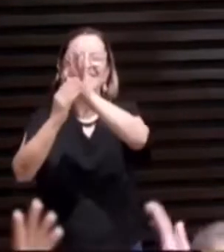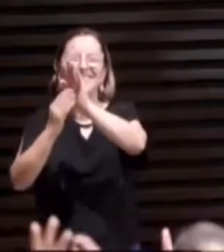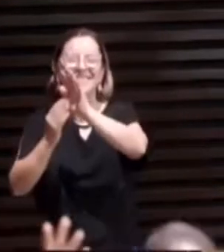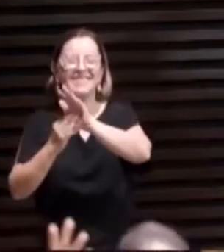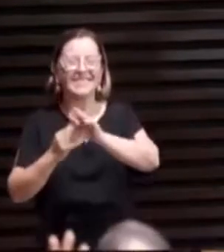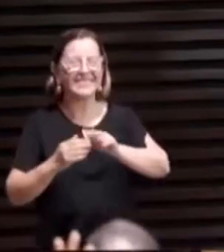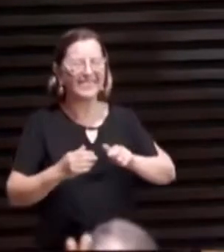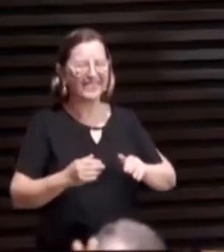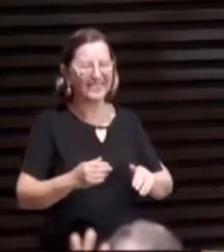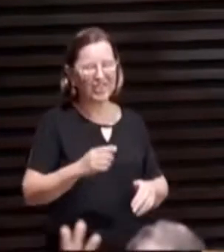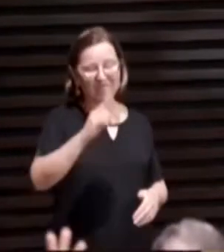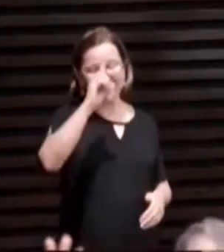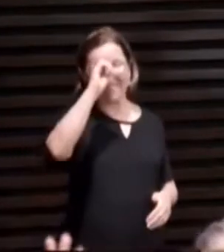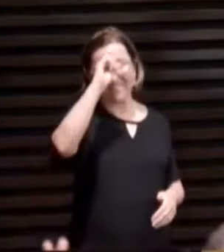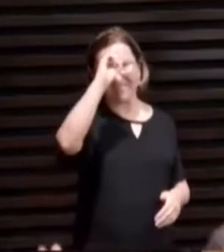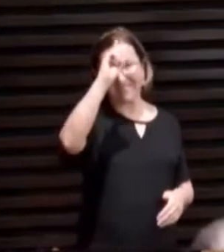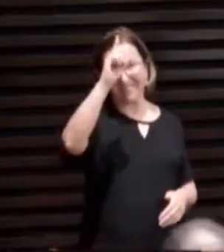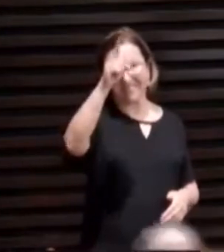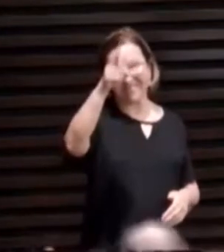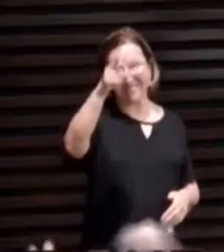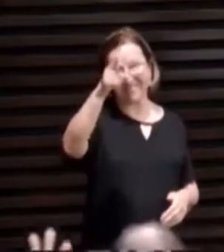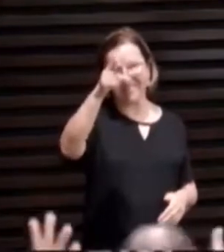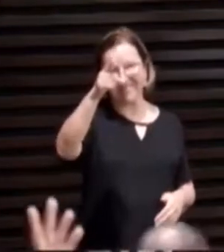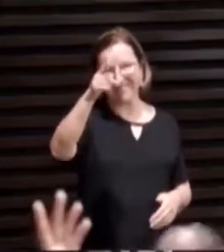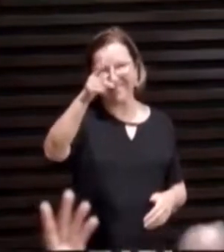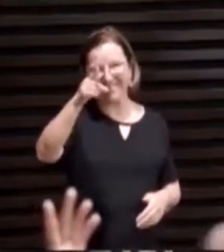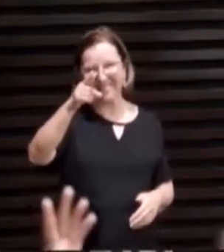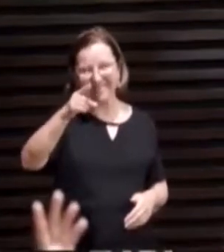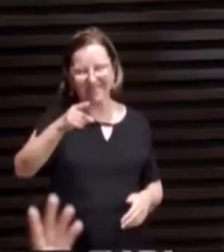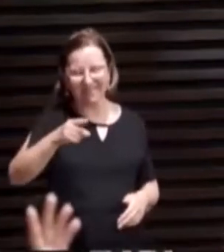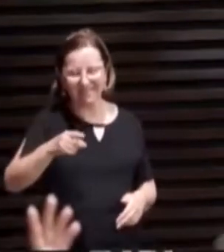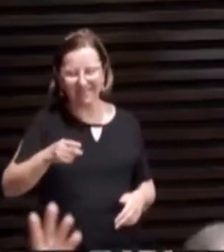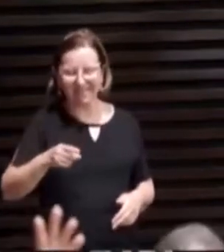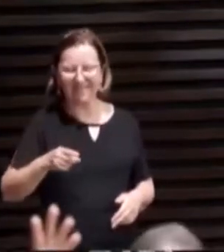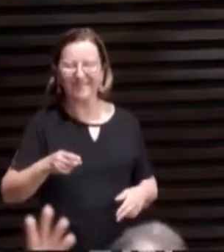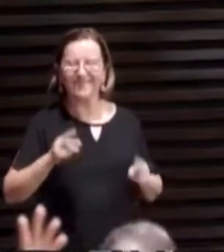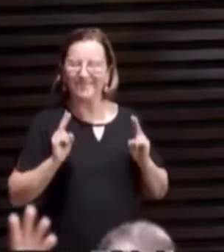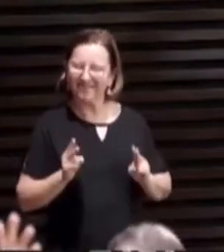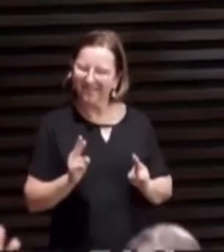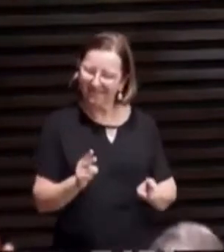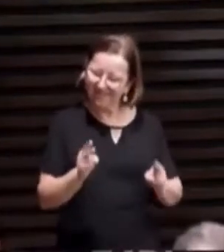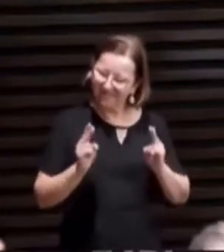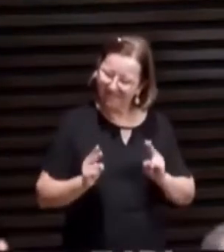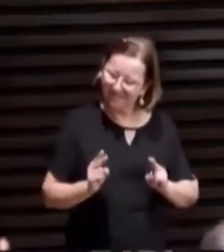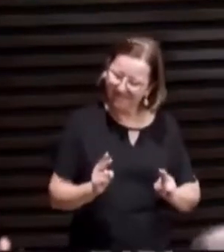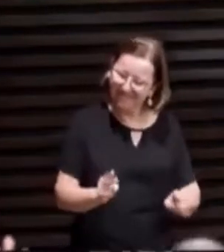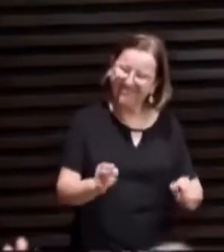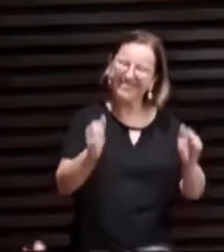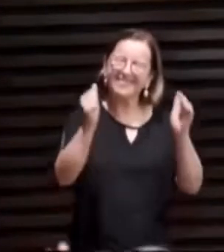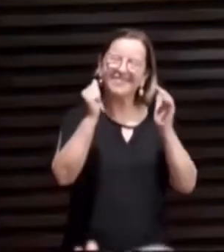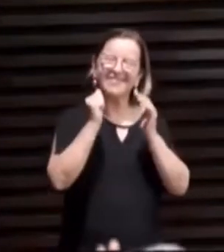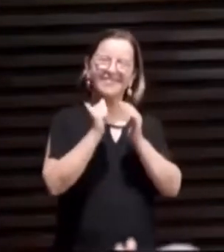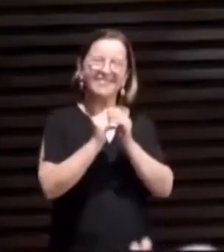louvor e o domínio para sempre, sempre, amém.